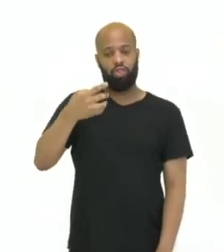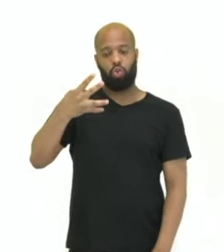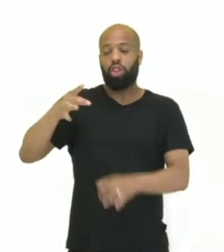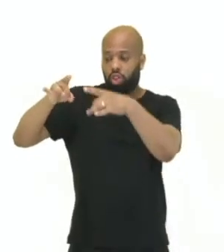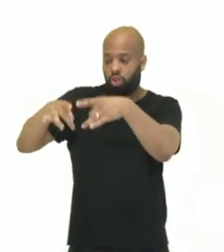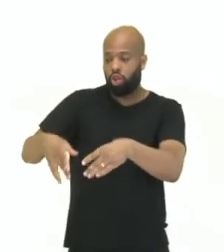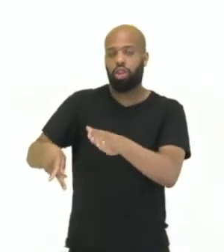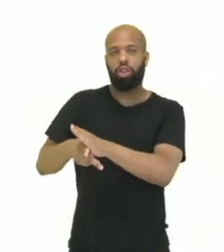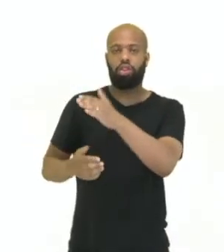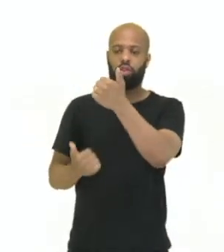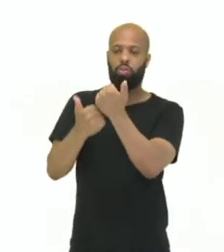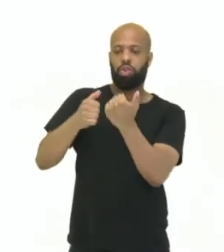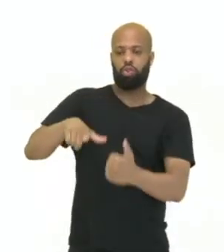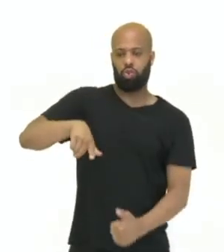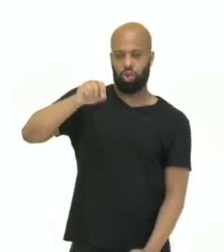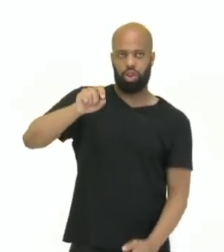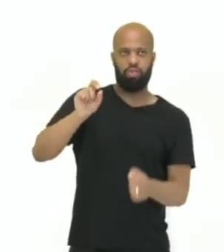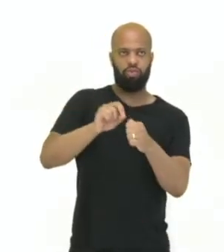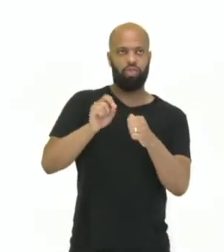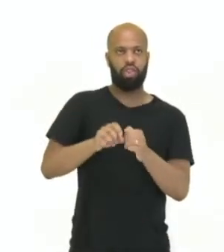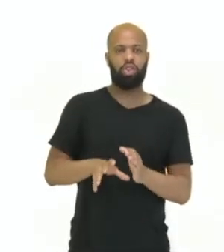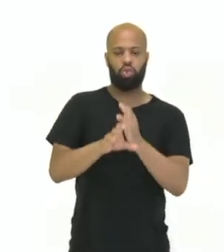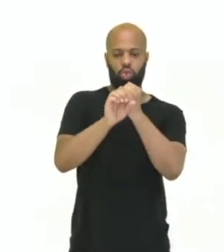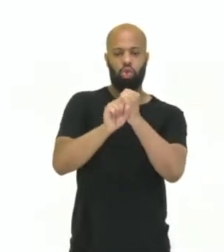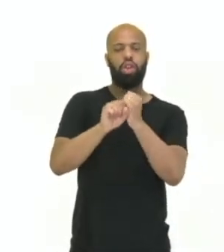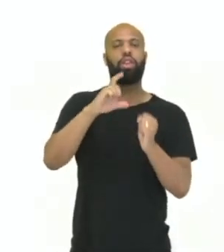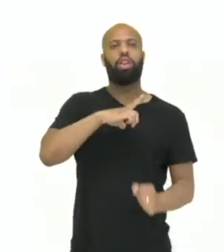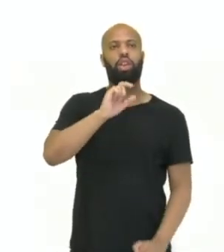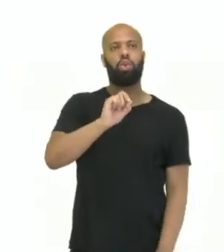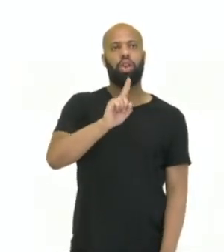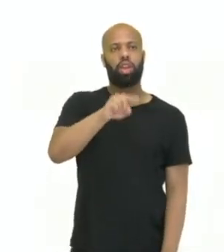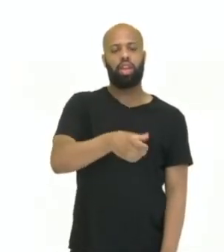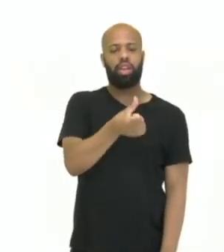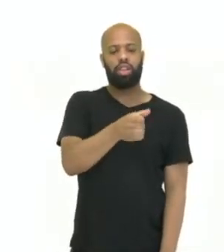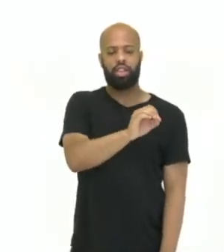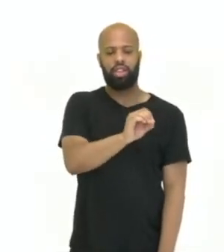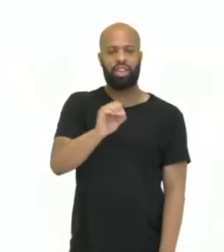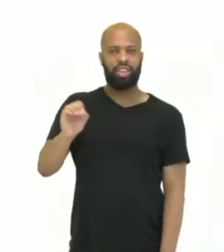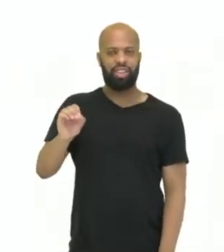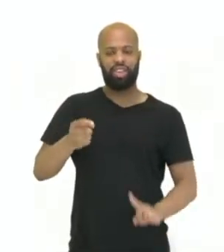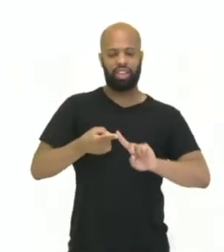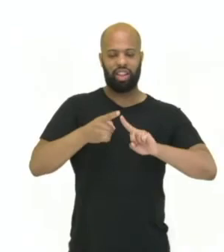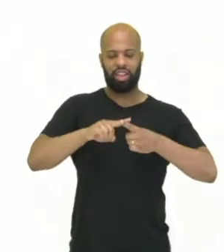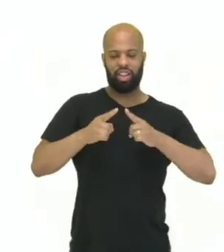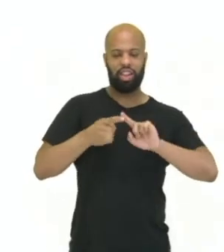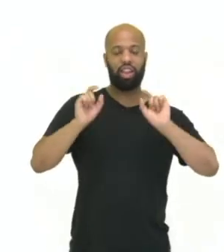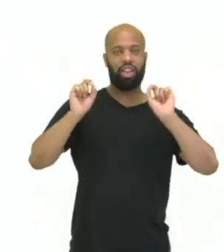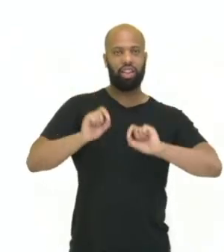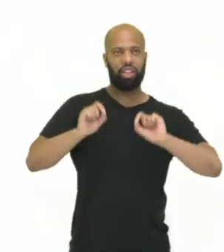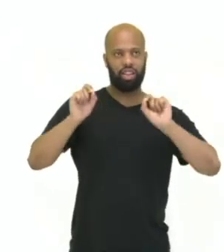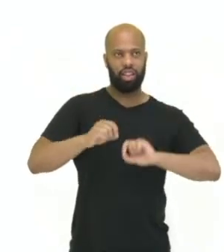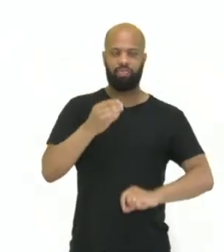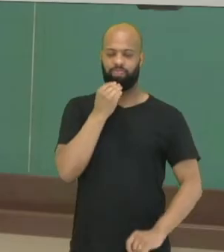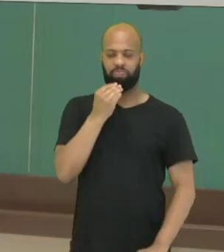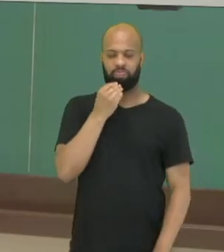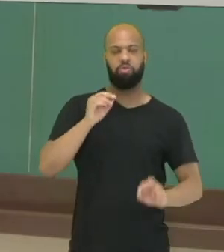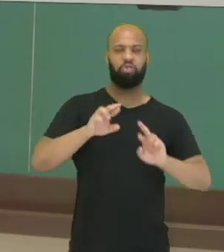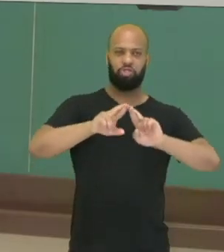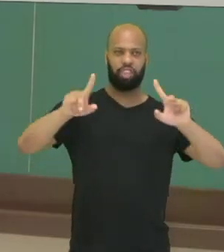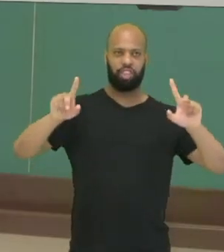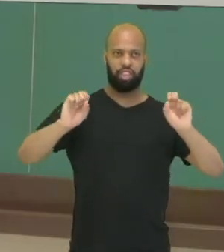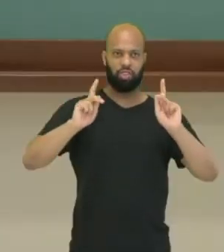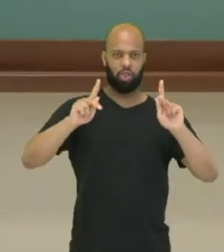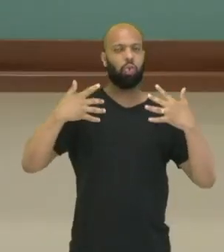para suplente. Fazendo essa conta, a gente chega a 600 possibilidades diferentes.